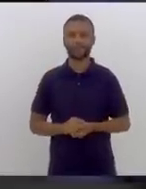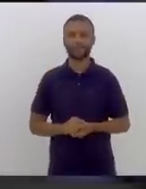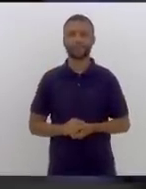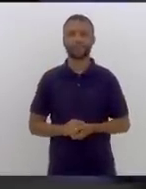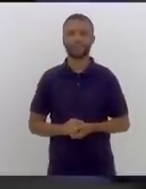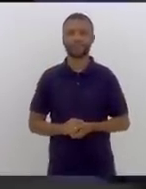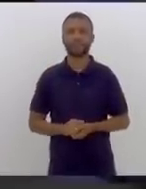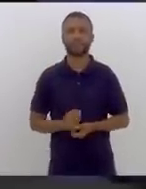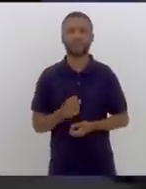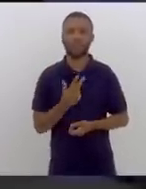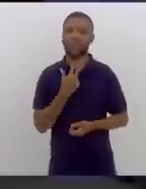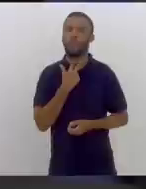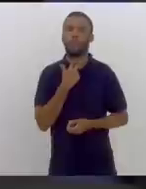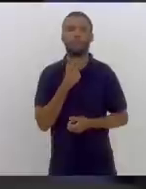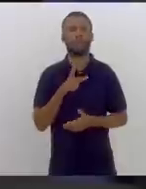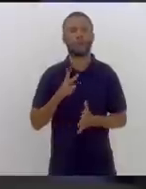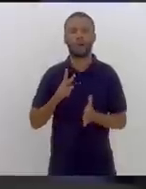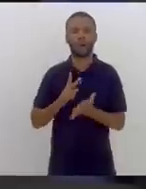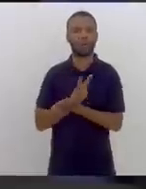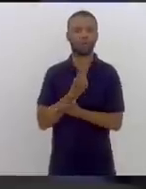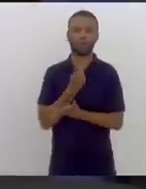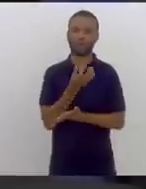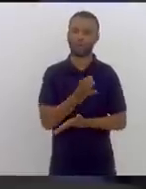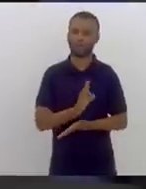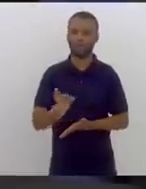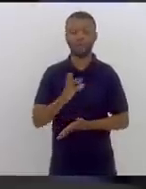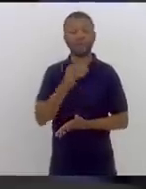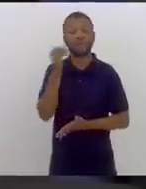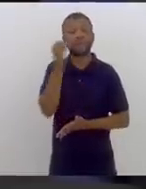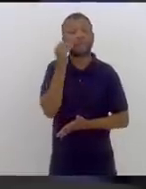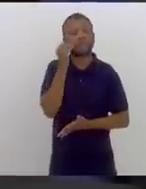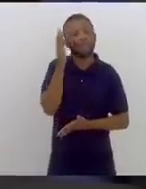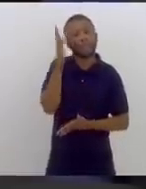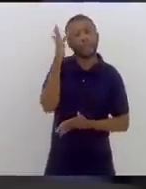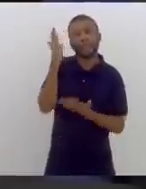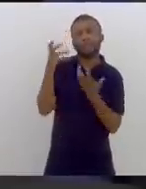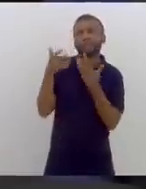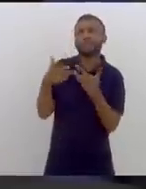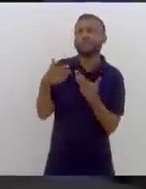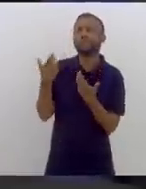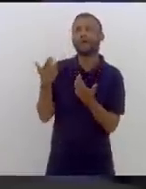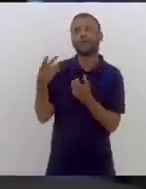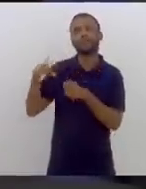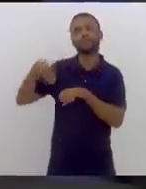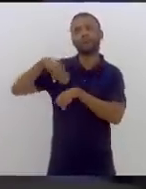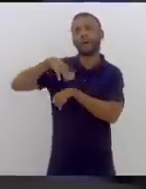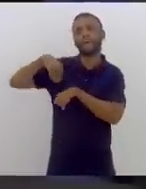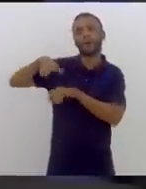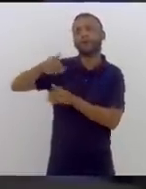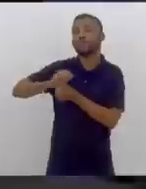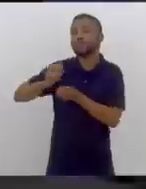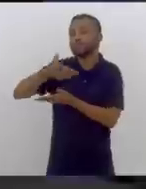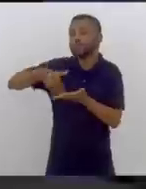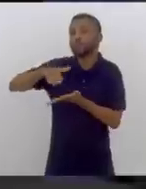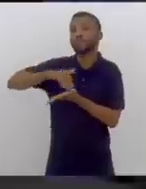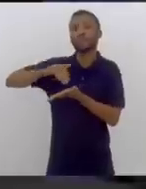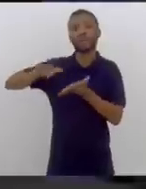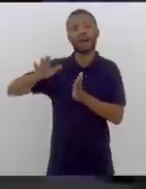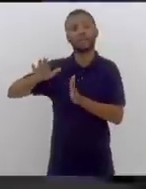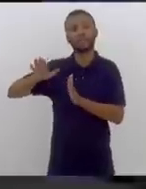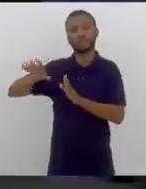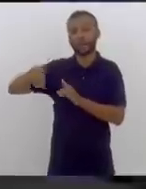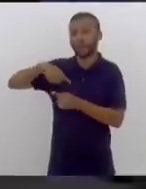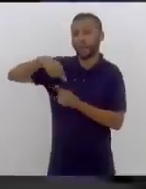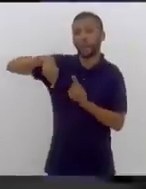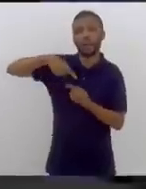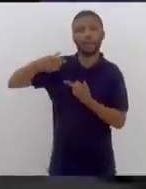Isso não pode acontecer eu estava tentando aqui me comunicar com os secretários envolvidos